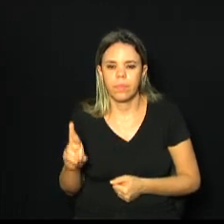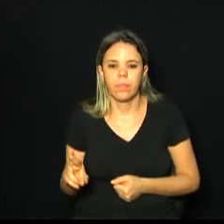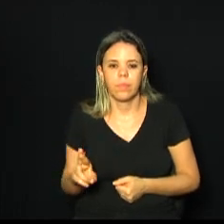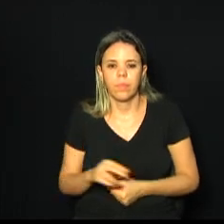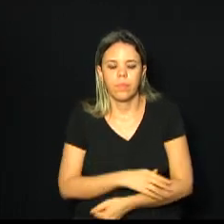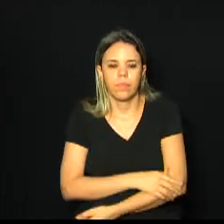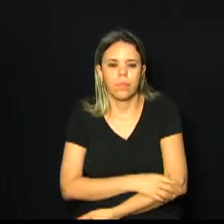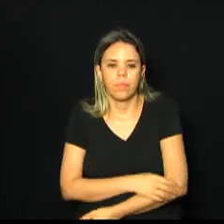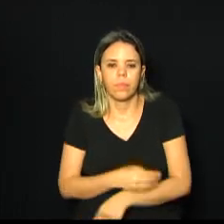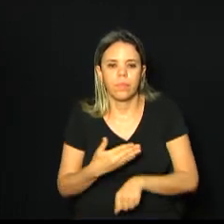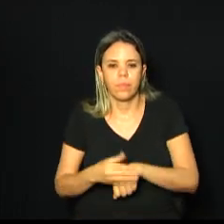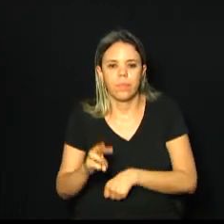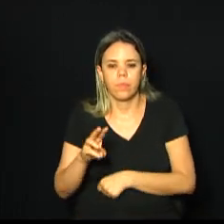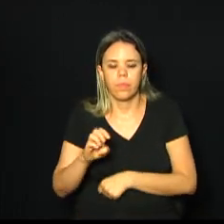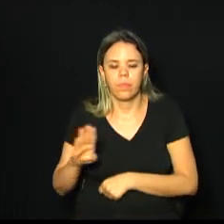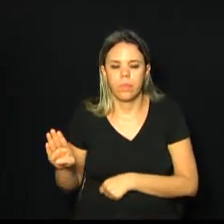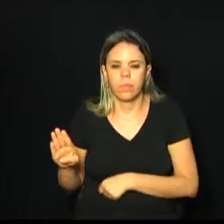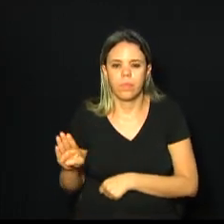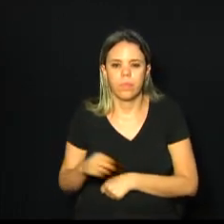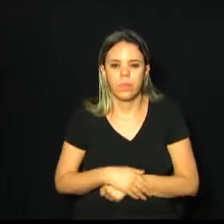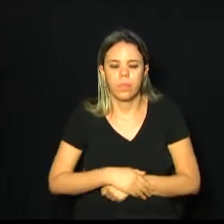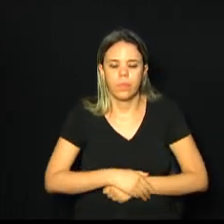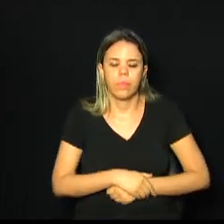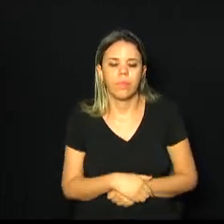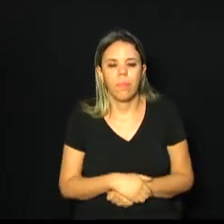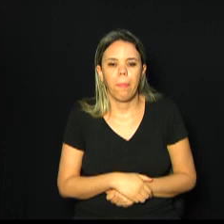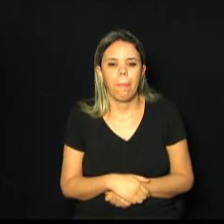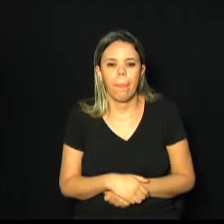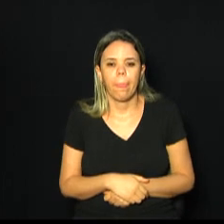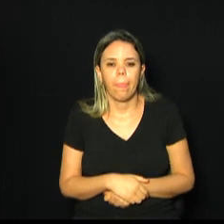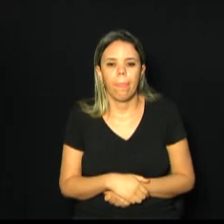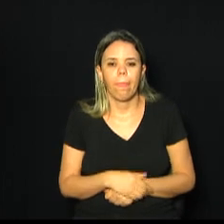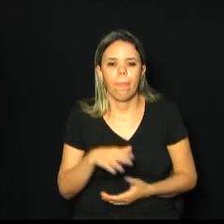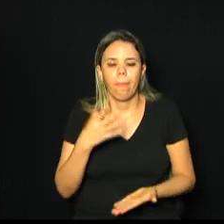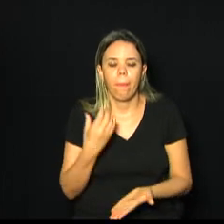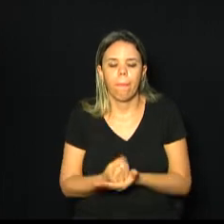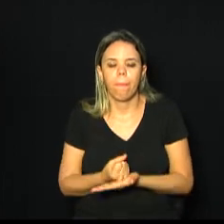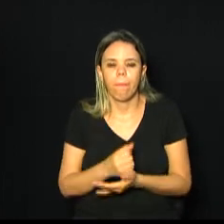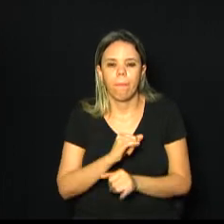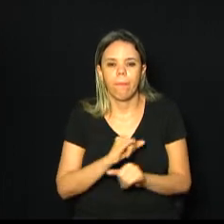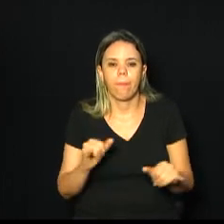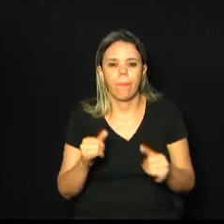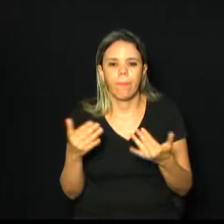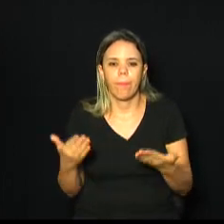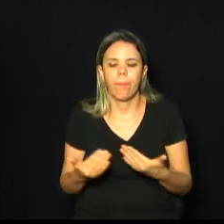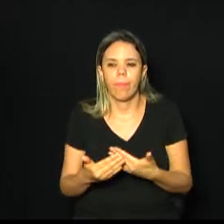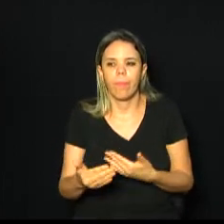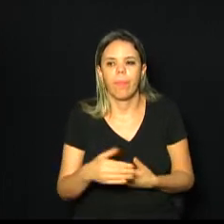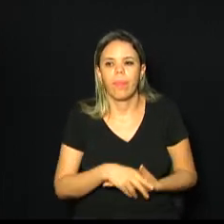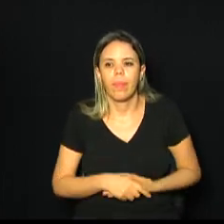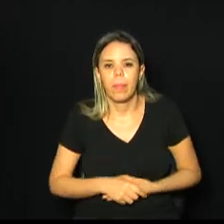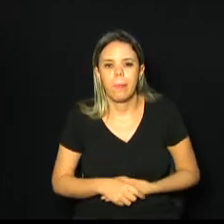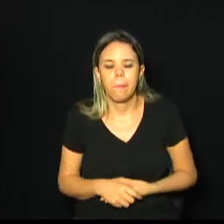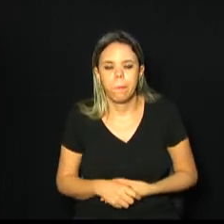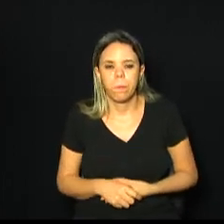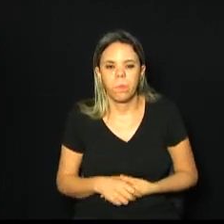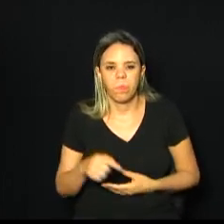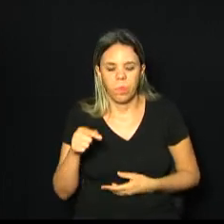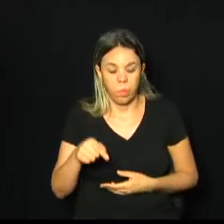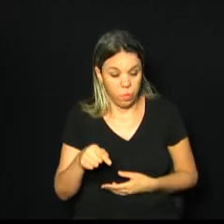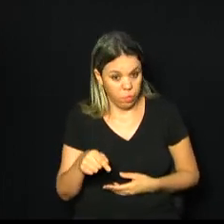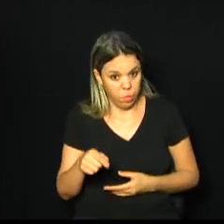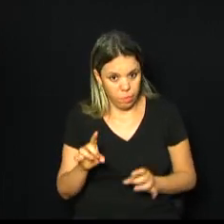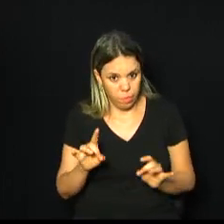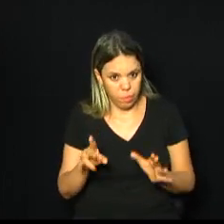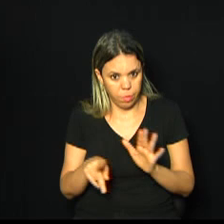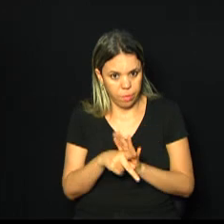de aplicação web, firewall de banco de dados, que eu vou abordar, inclusive, mais para frente. E esse firewall em